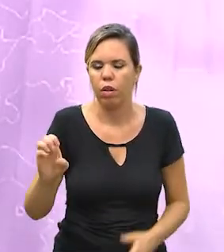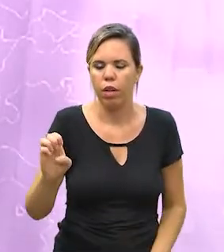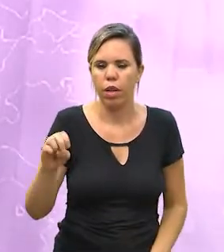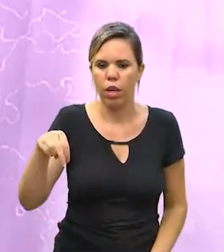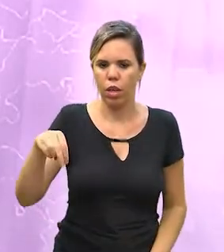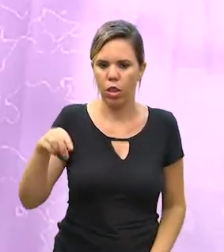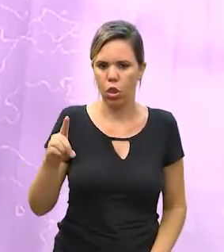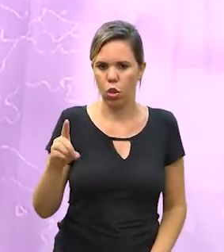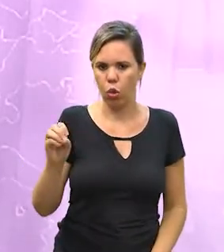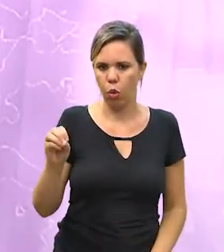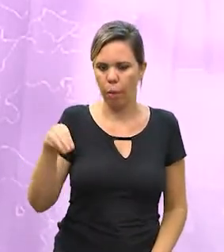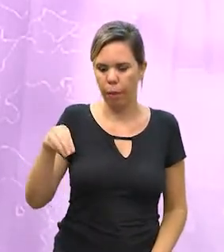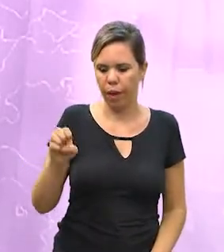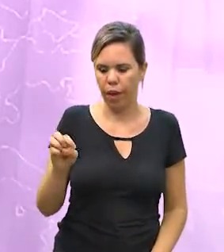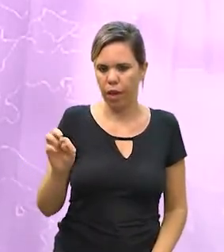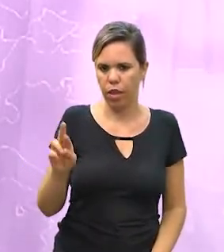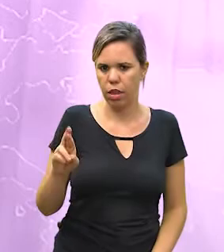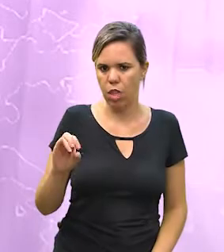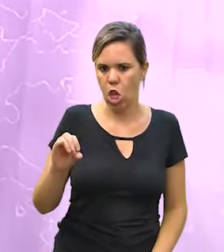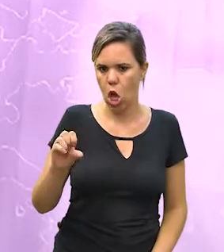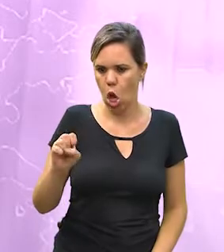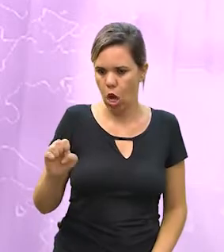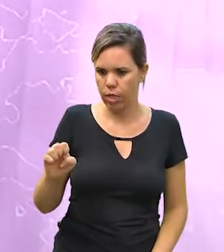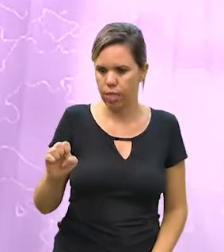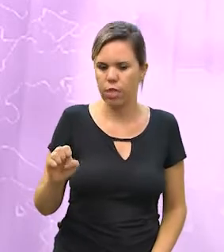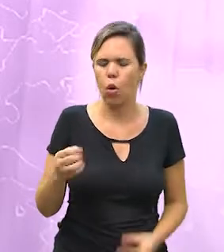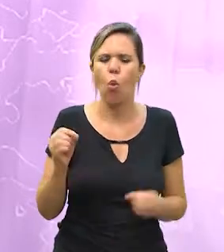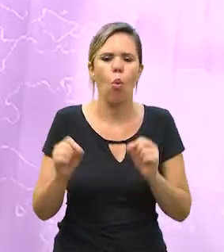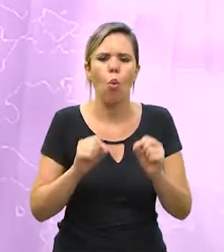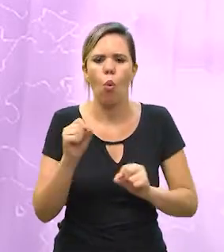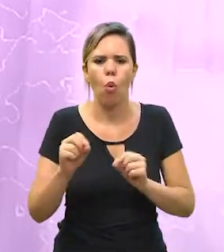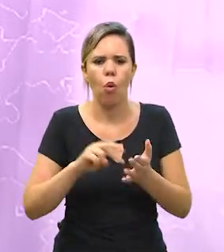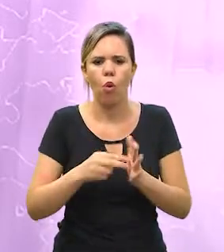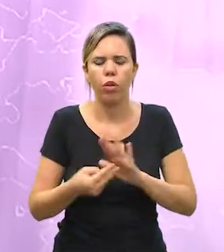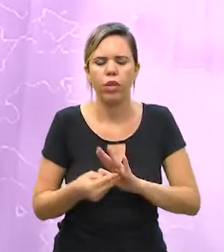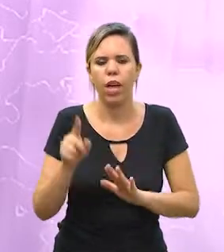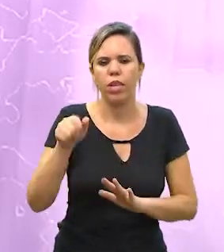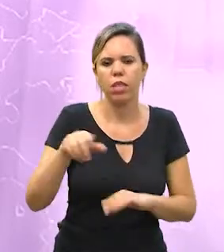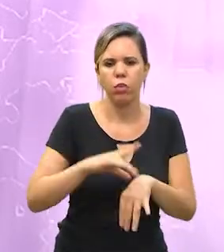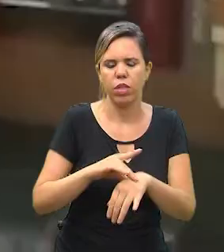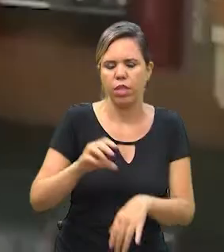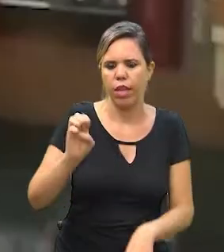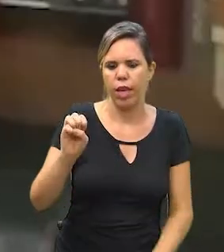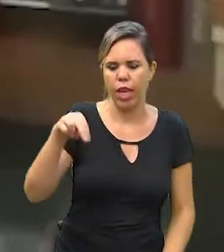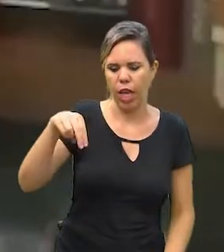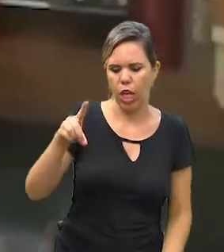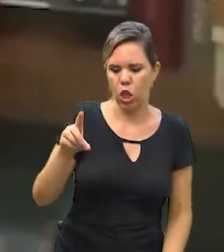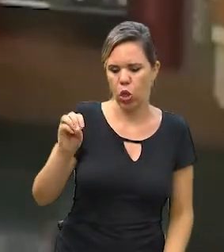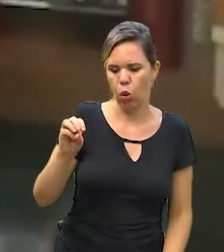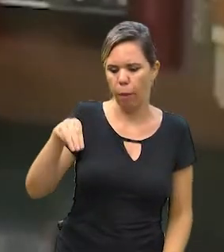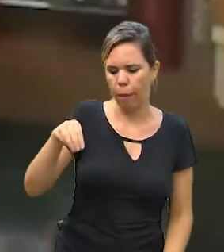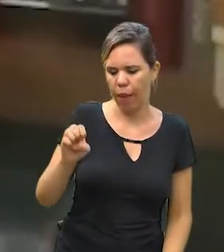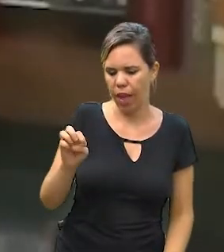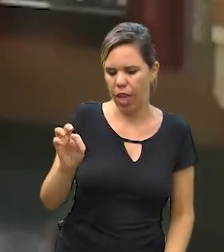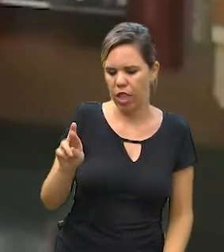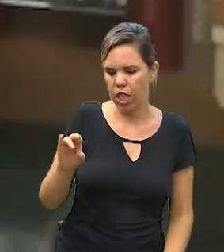que preocupa muitas mulheres. Doutor, o que é, na verdade, endometriose?